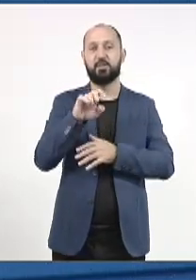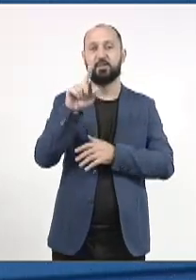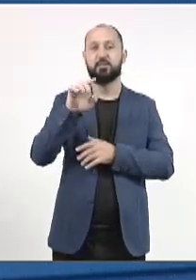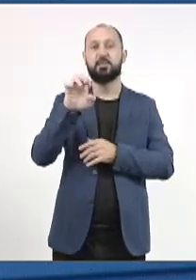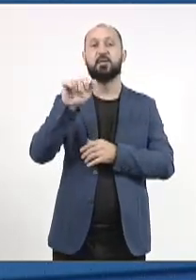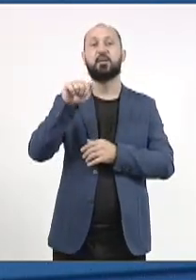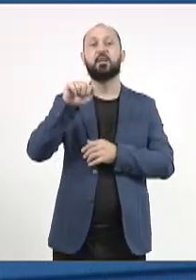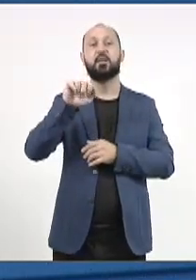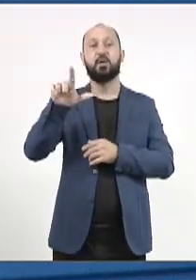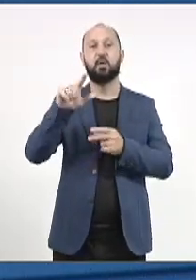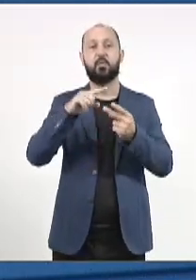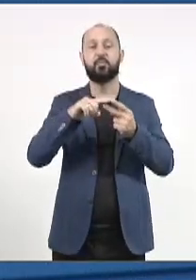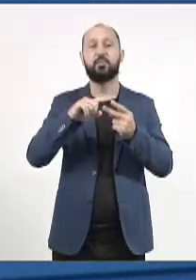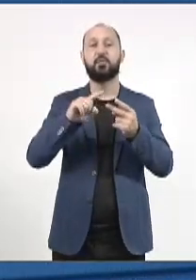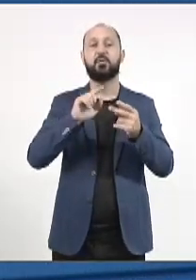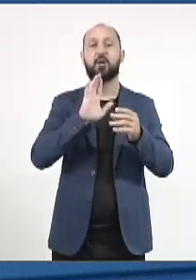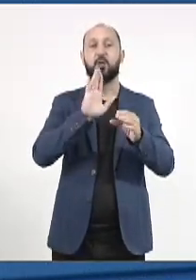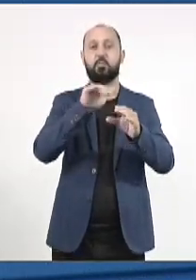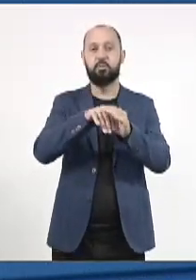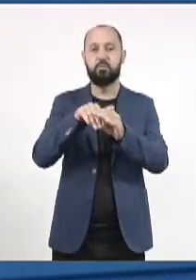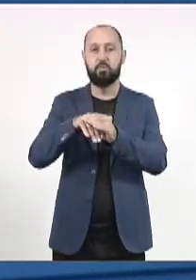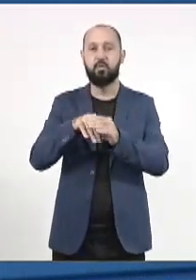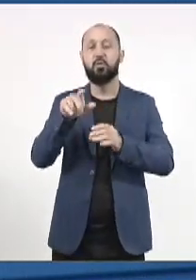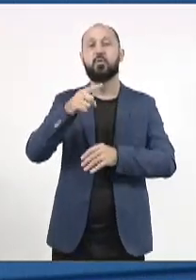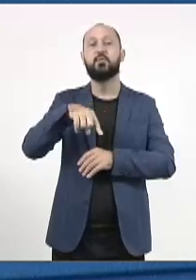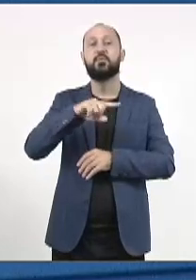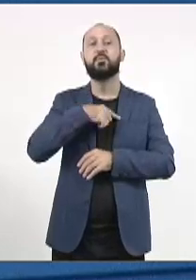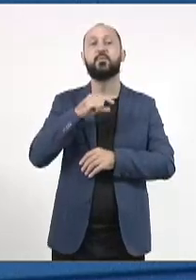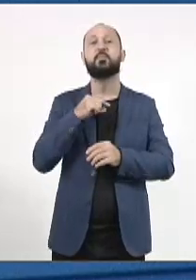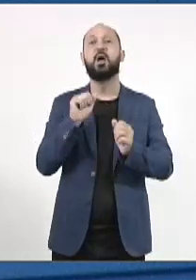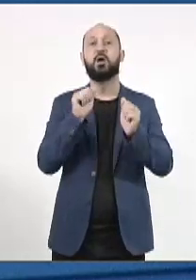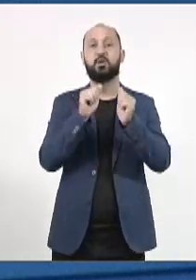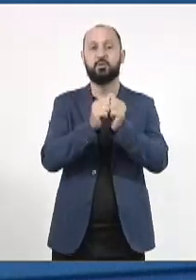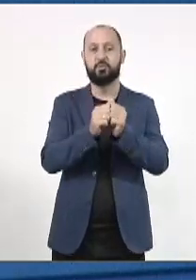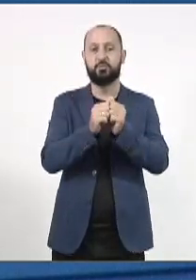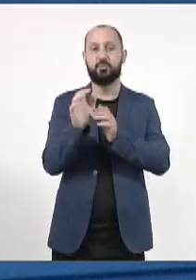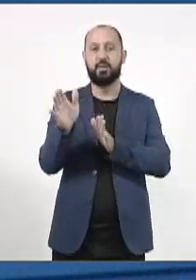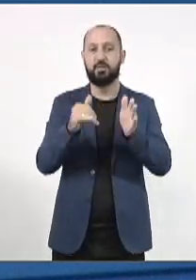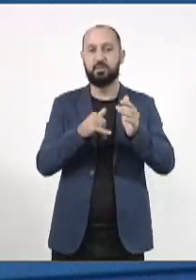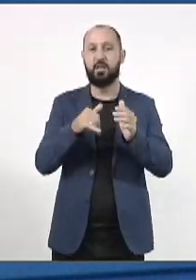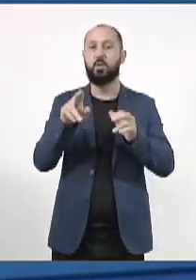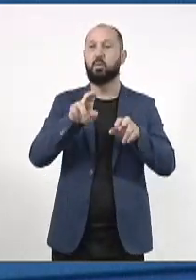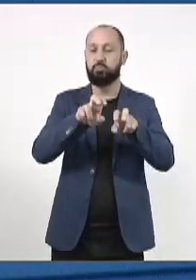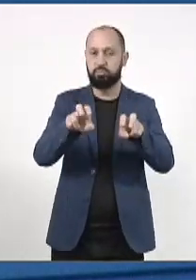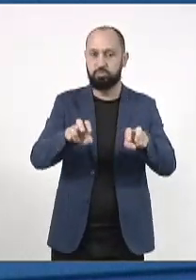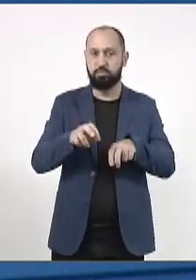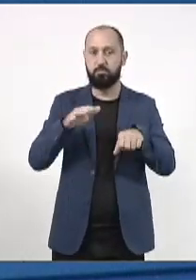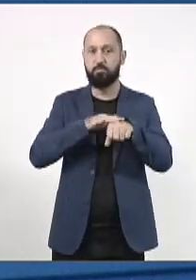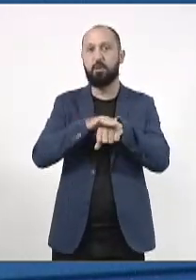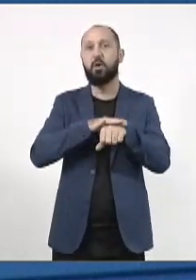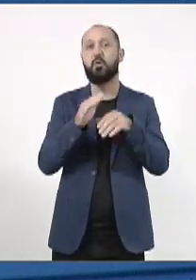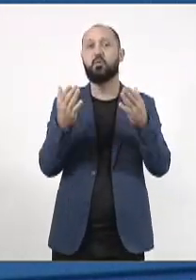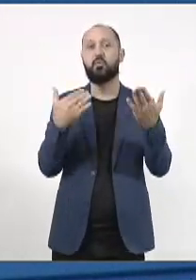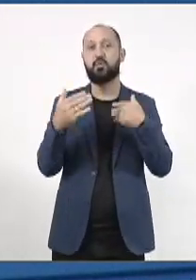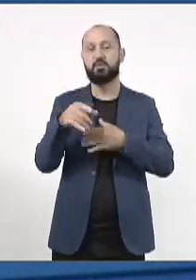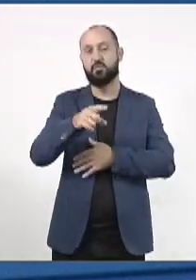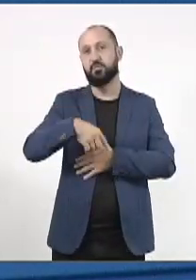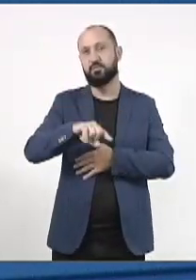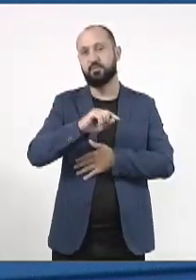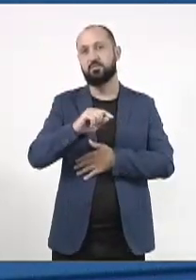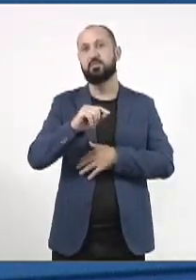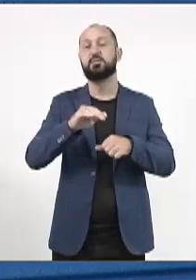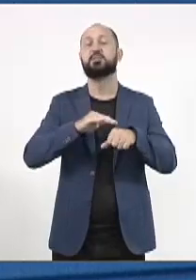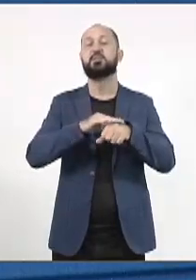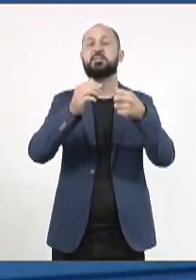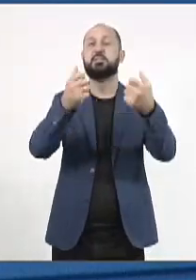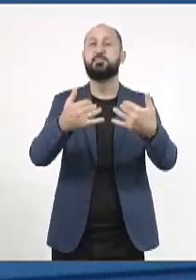Balbino que, após as votações, nós estaremos lá na sala multiuso para conversar um pouco com vocês e